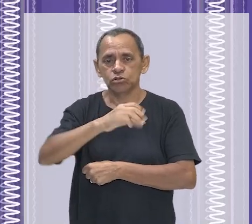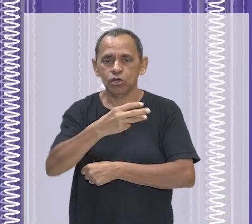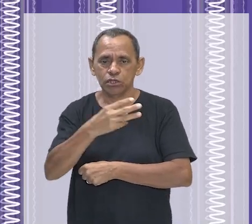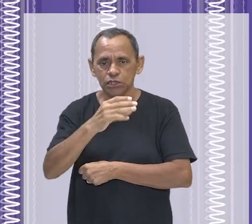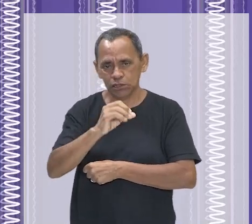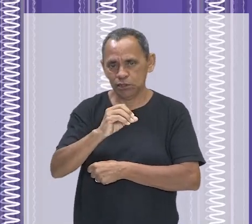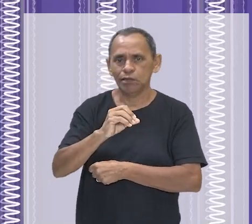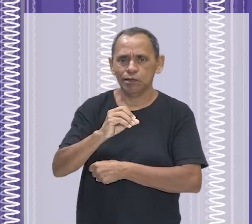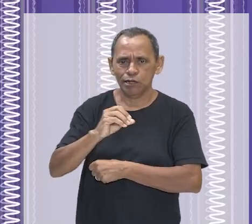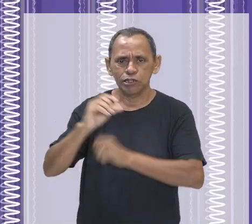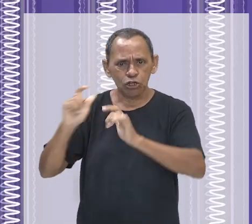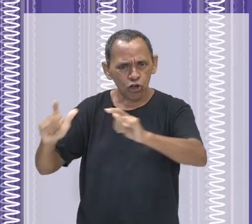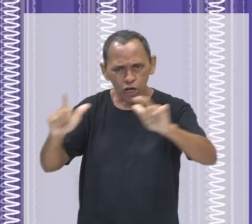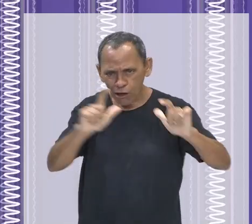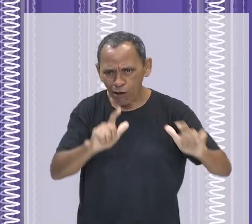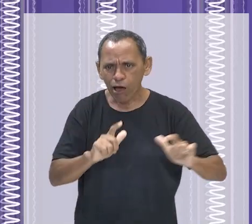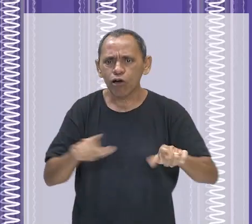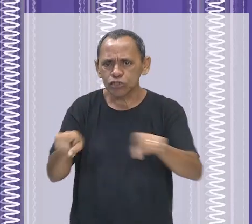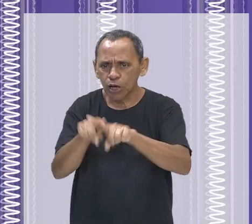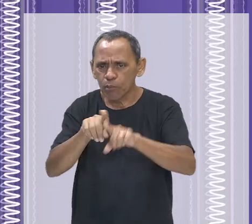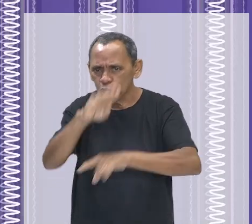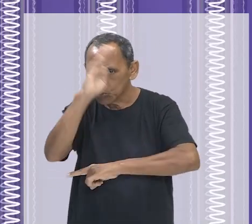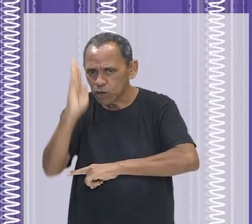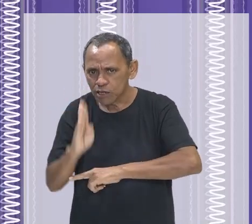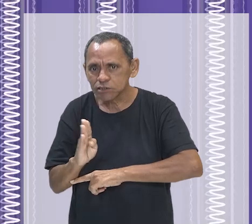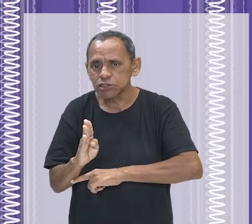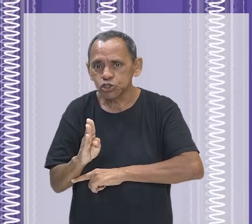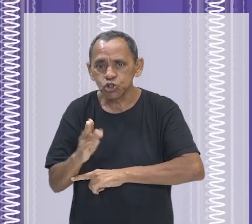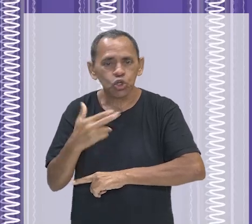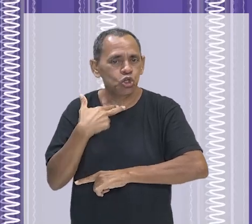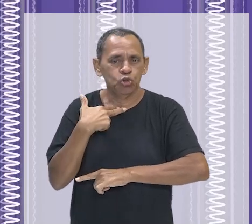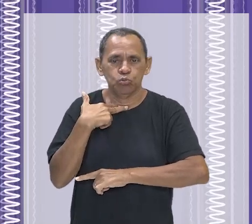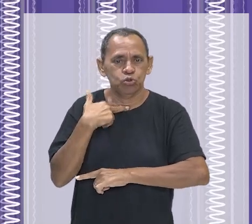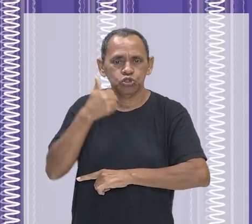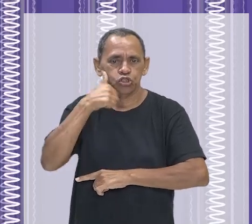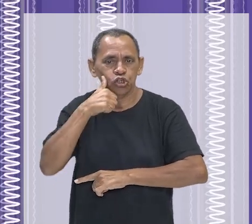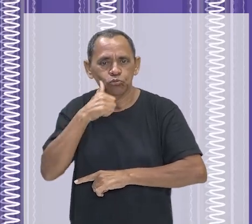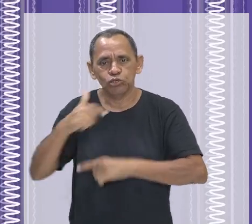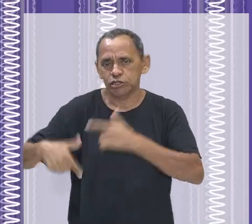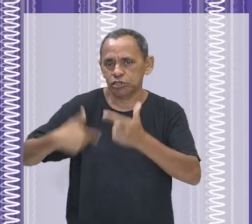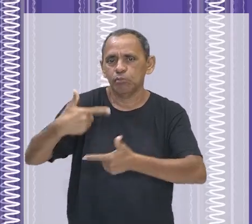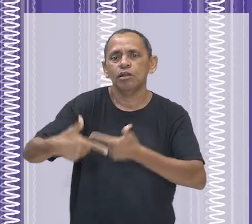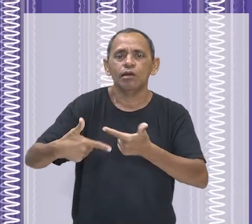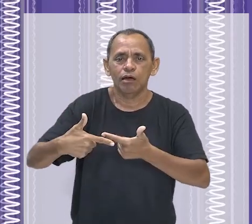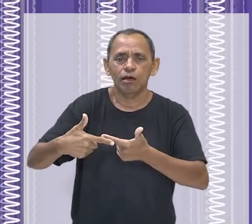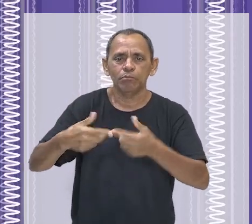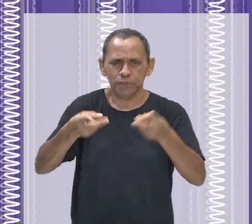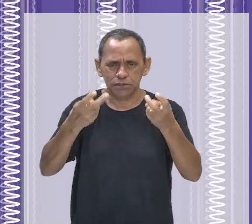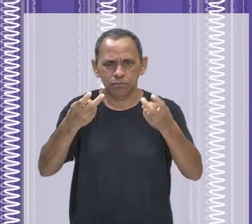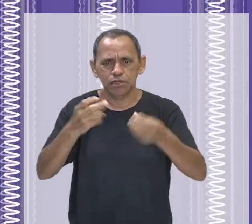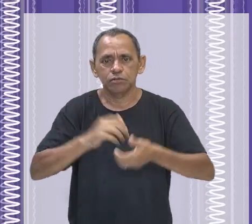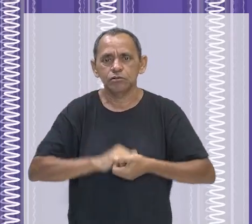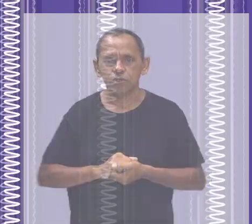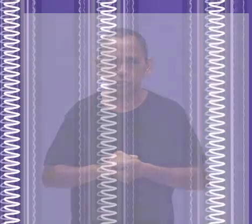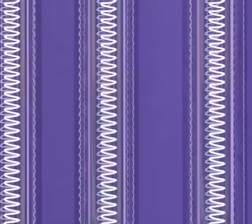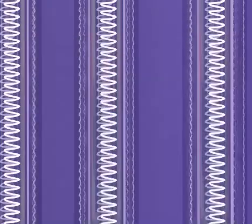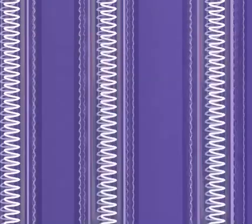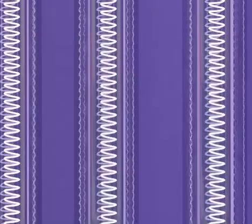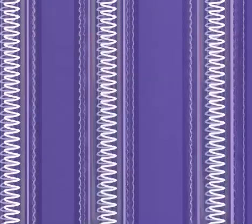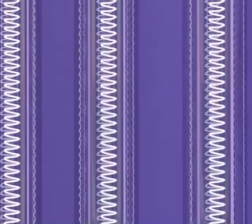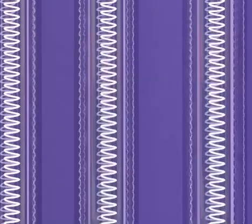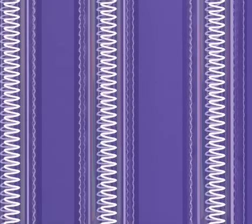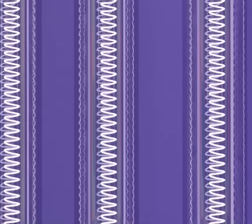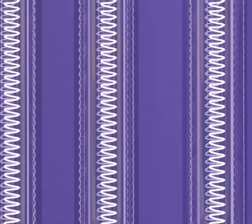Só que nós temos, na verdade, um corpo contextual e um lugar diferente. seja de fala,